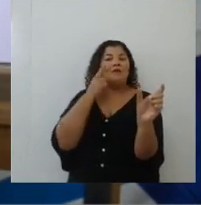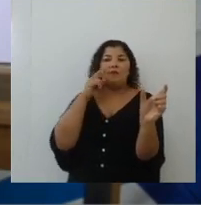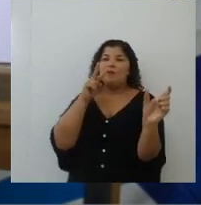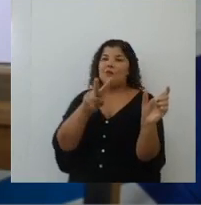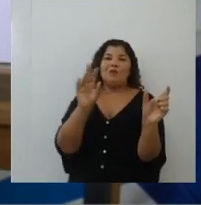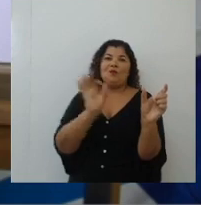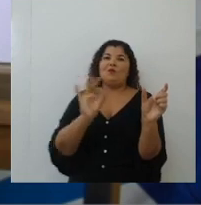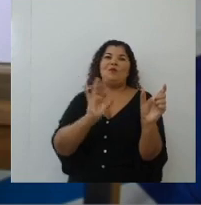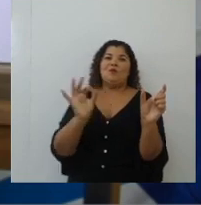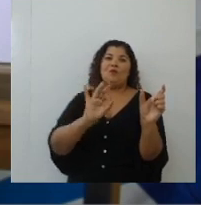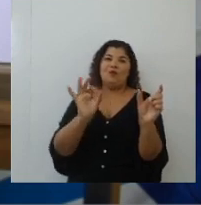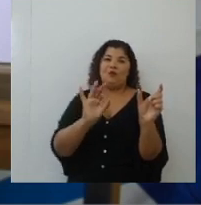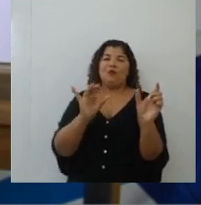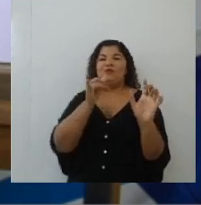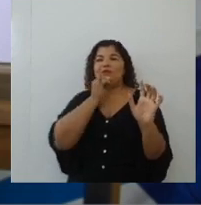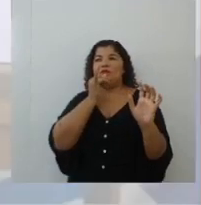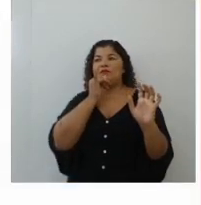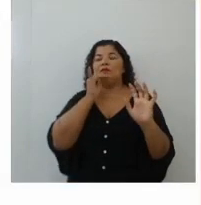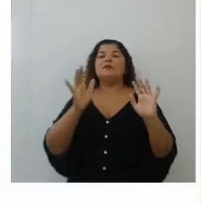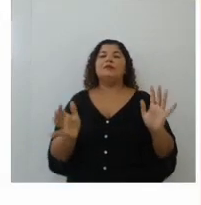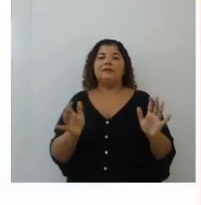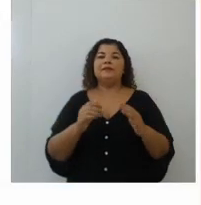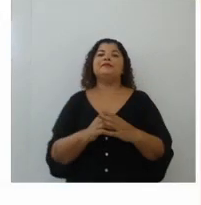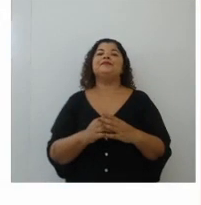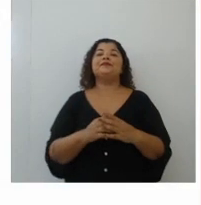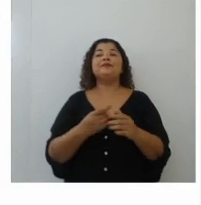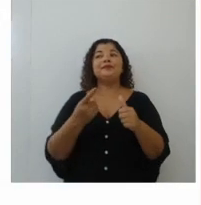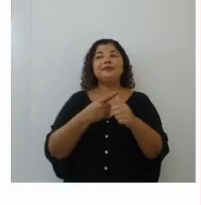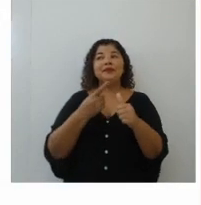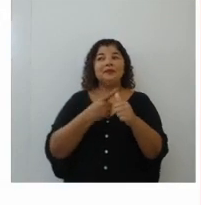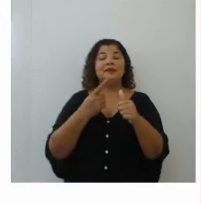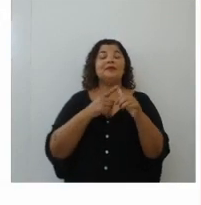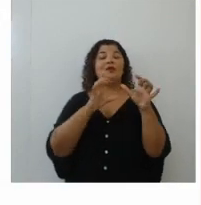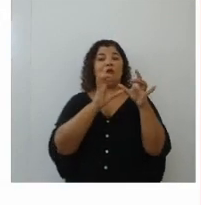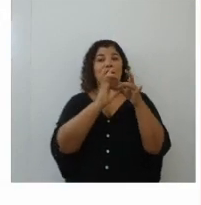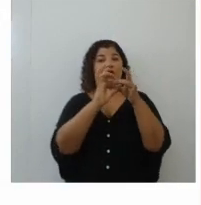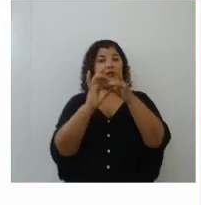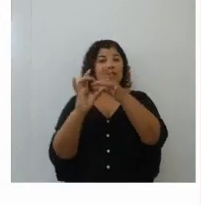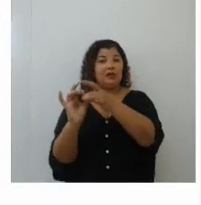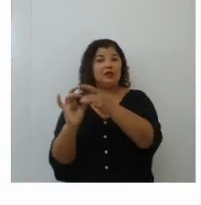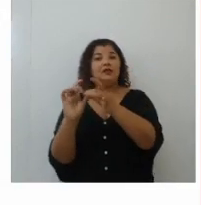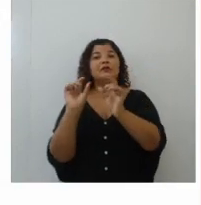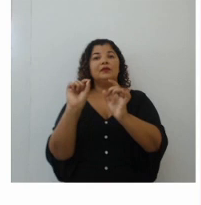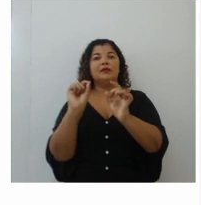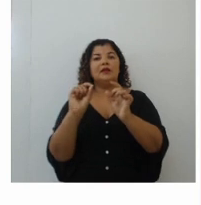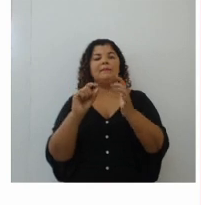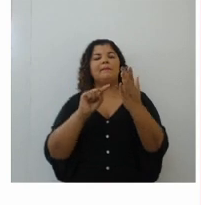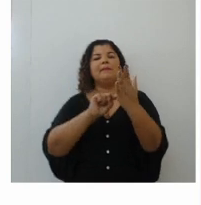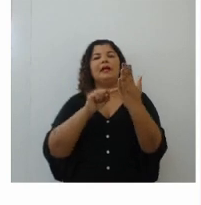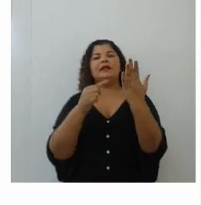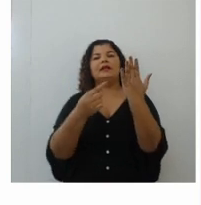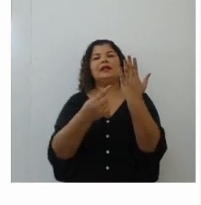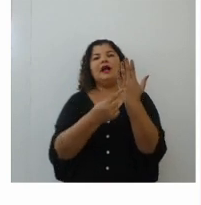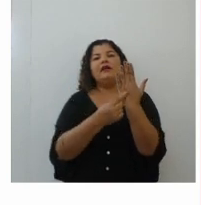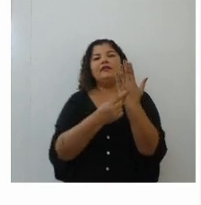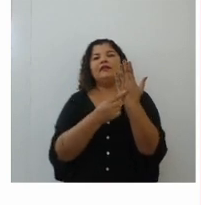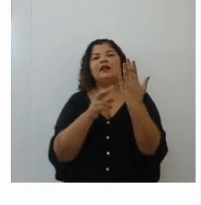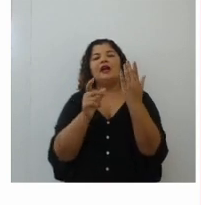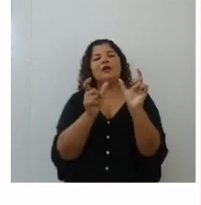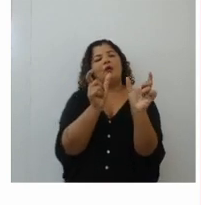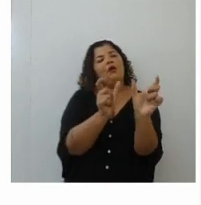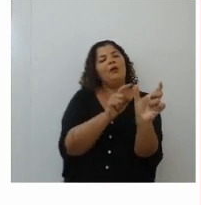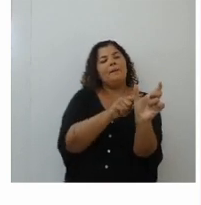aparece. Se liga no exemplo, olha lá. Ou melhor, se liga primeiro no conceito. Metáfora é o desvio da significação própria